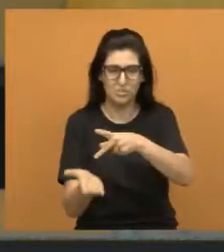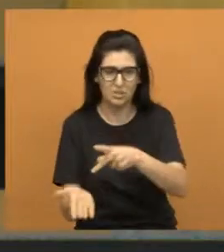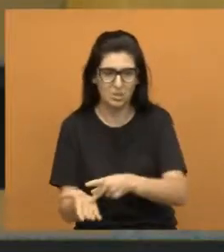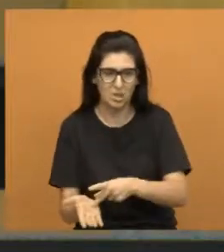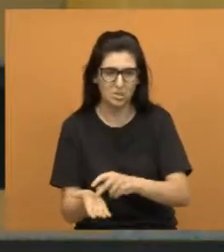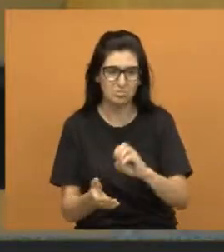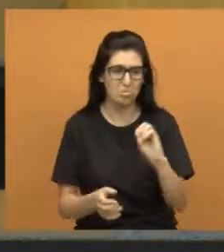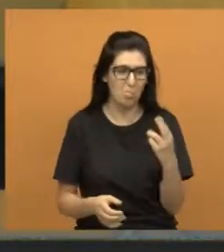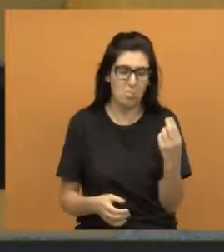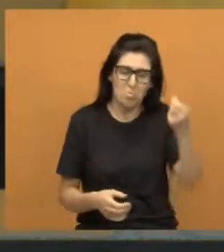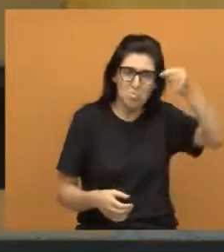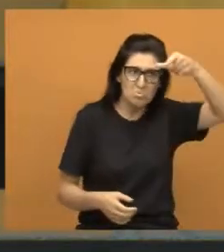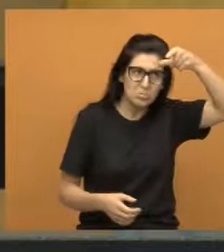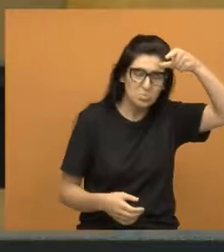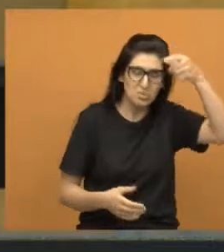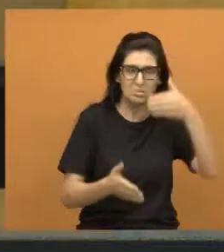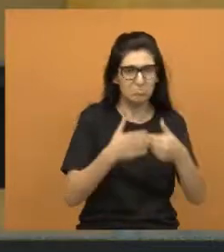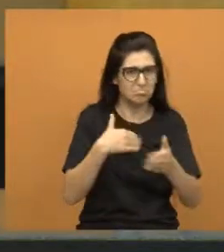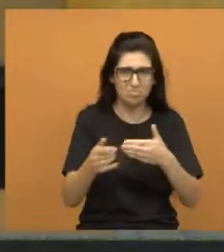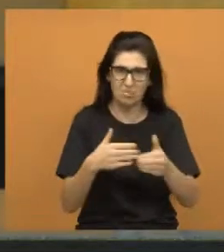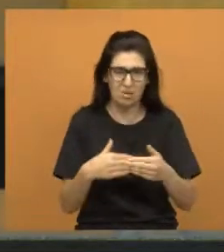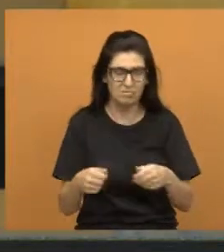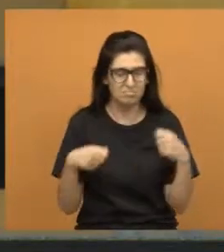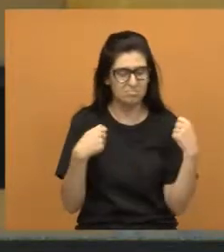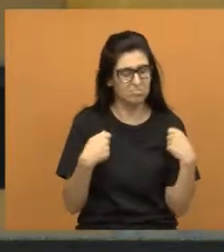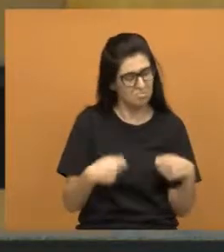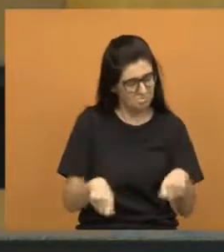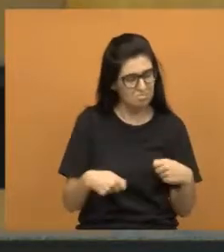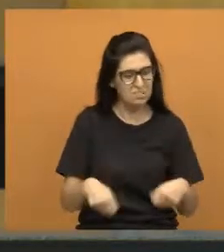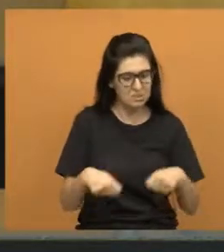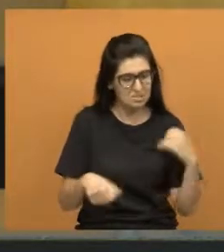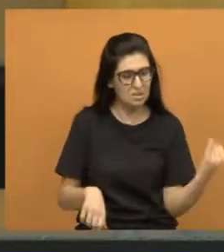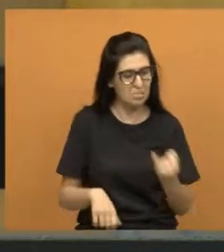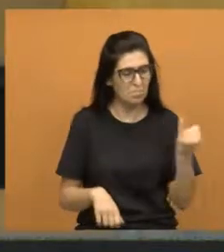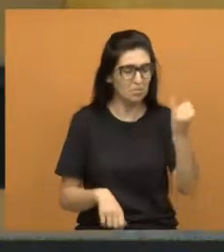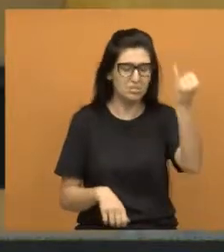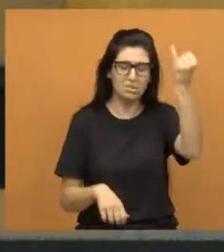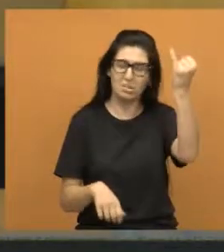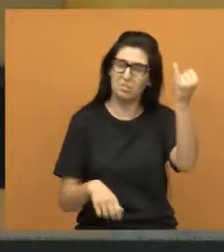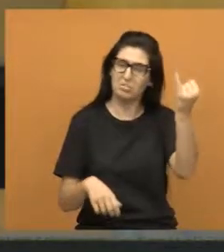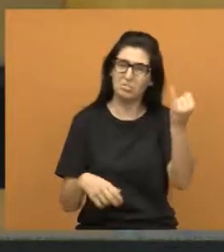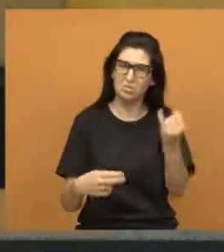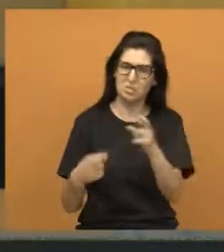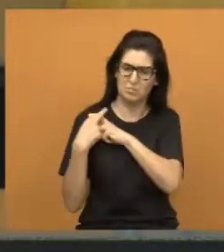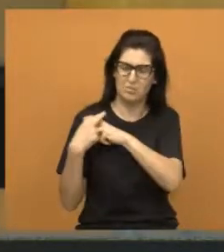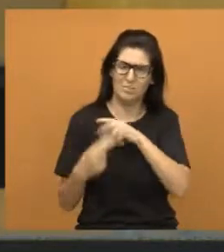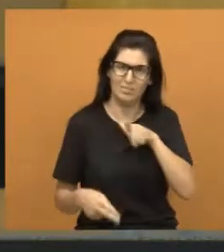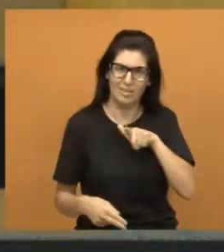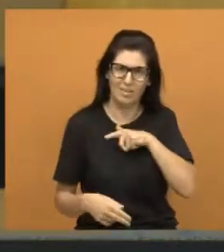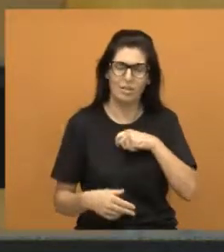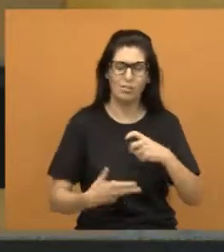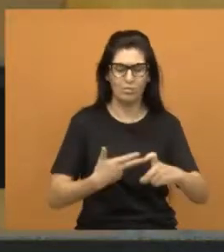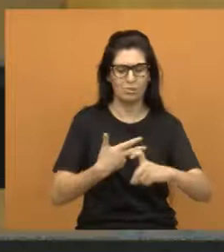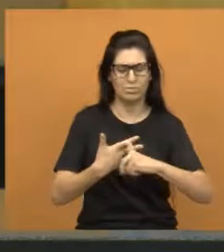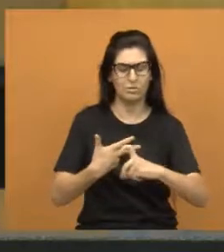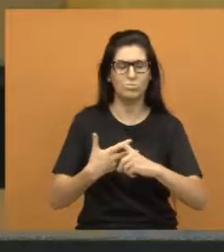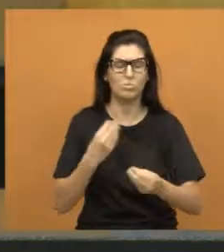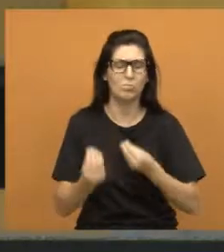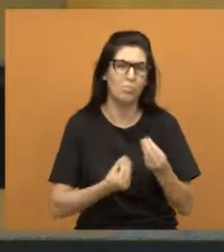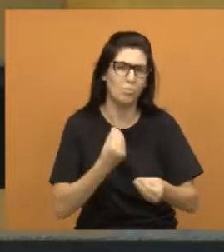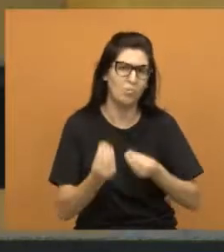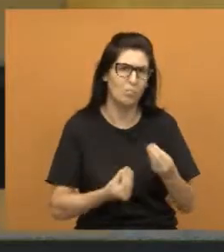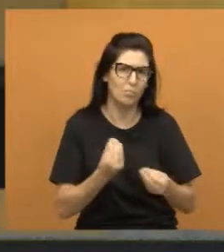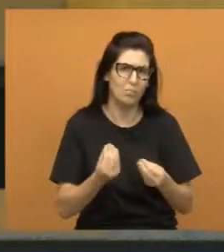esse ser legalizado, seguramente o executivo ele tem que fazer uma forma de